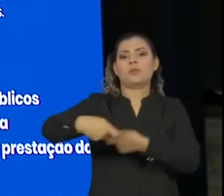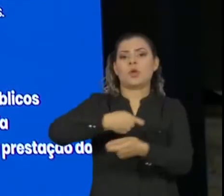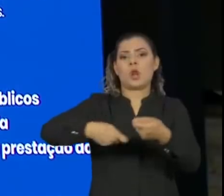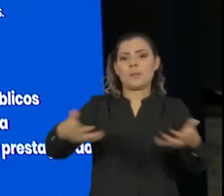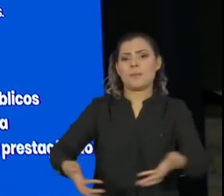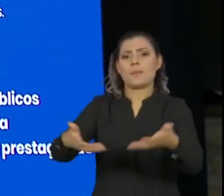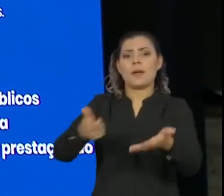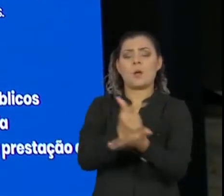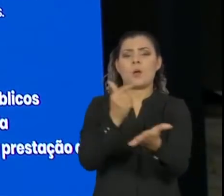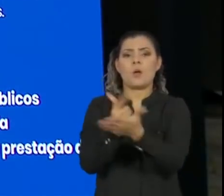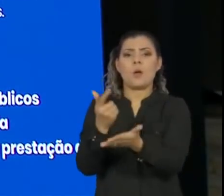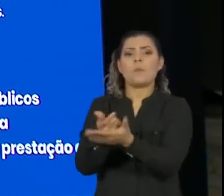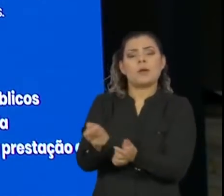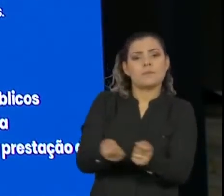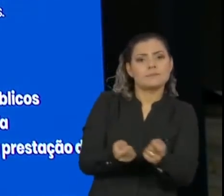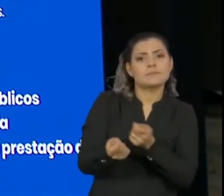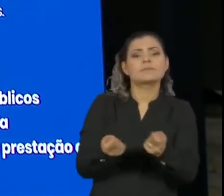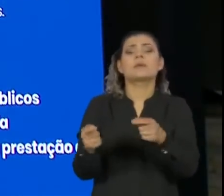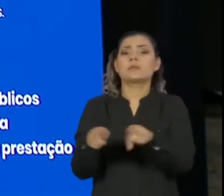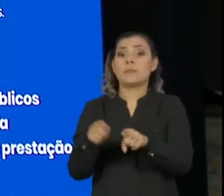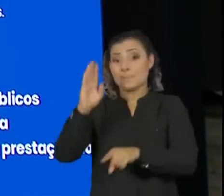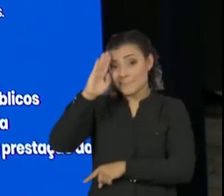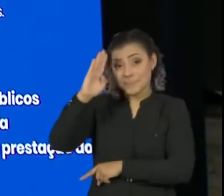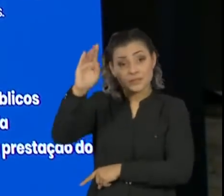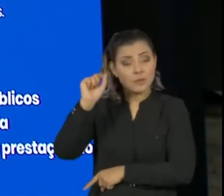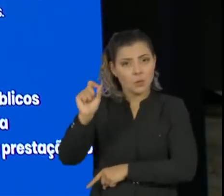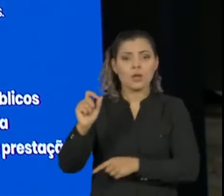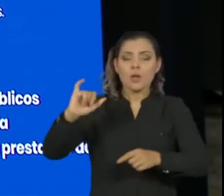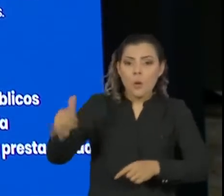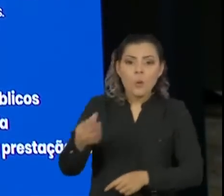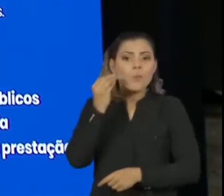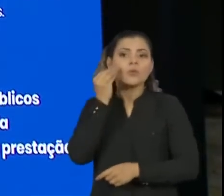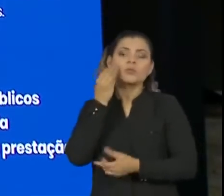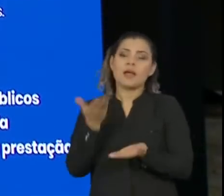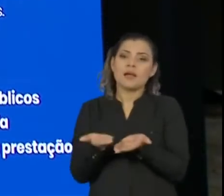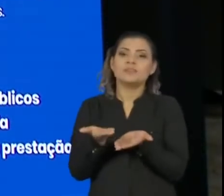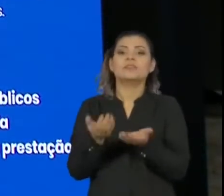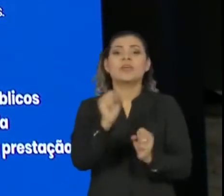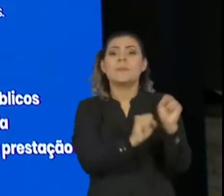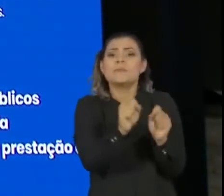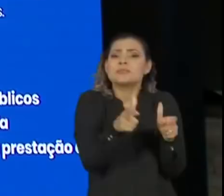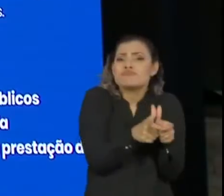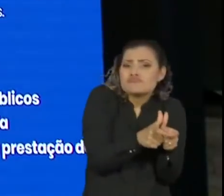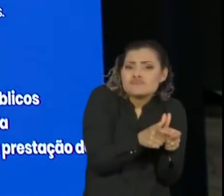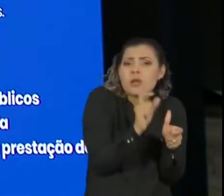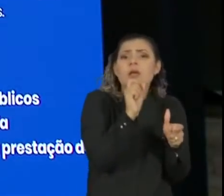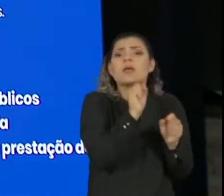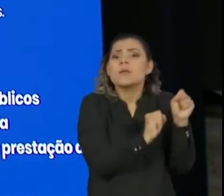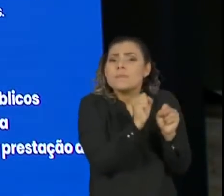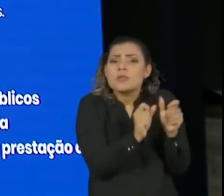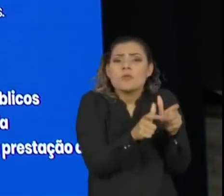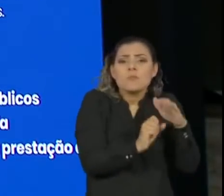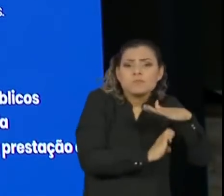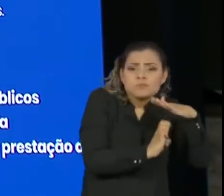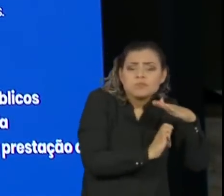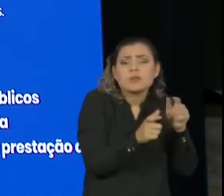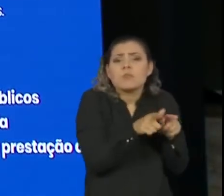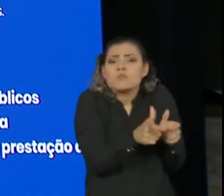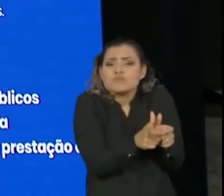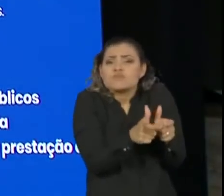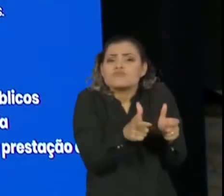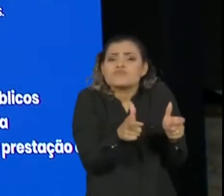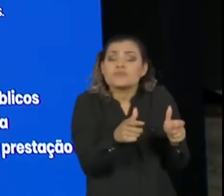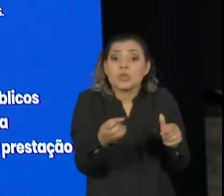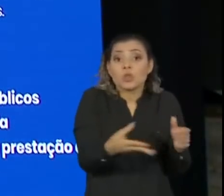com compras públicas de inovação, principalmente dando oportunidade para startups pequenas, médias, e